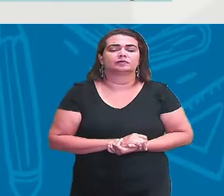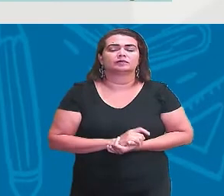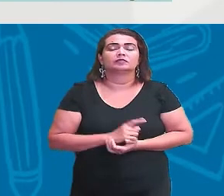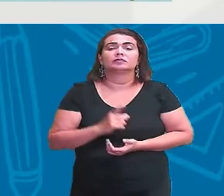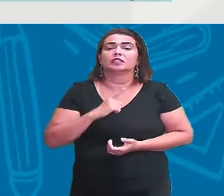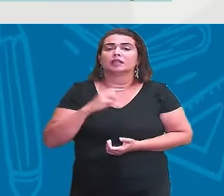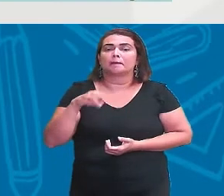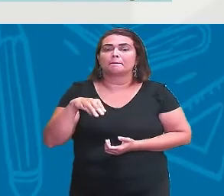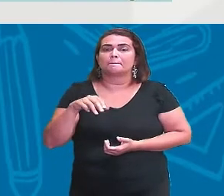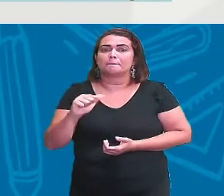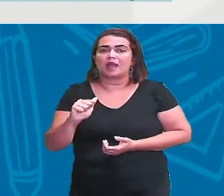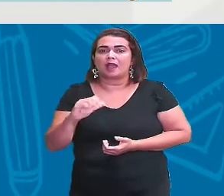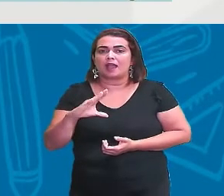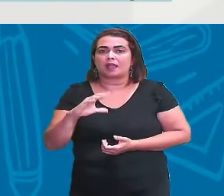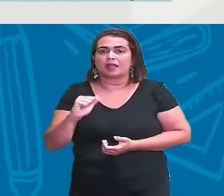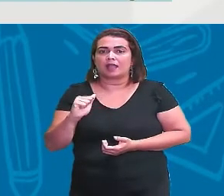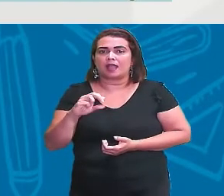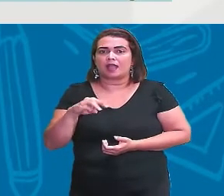Temos aqui o